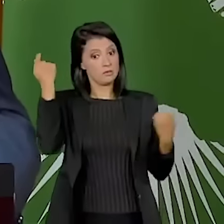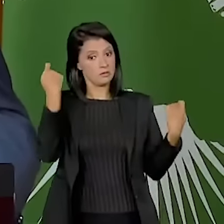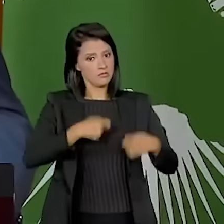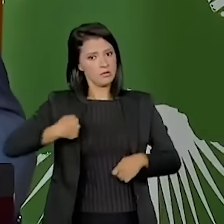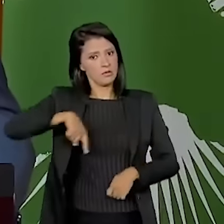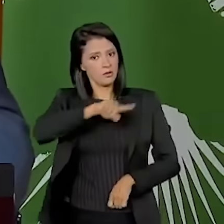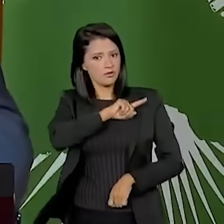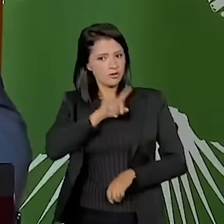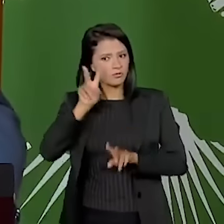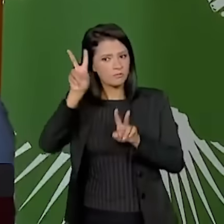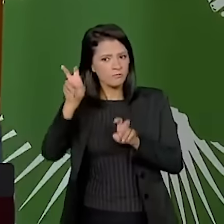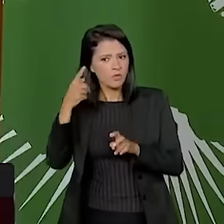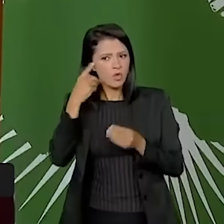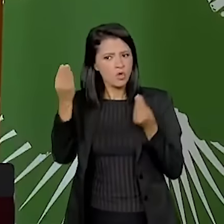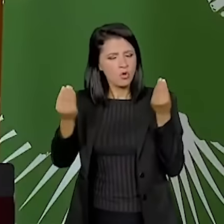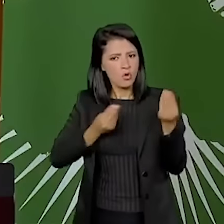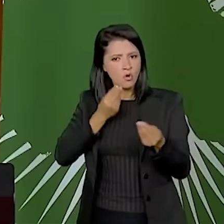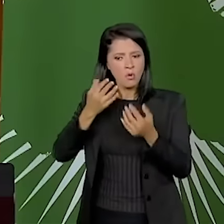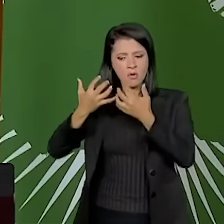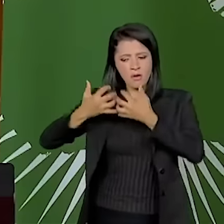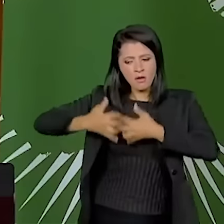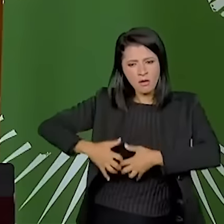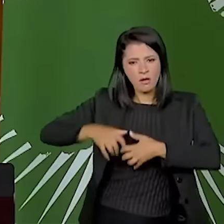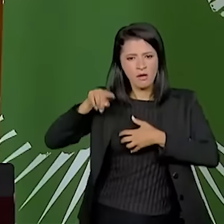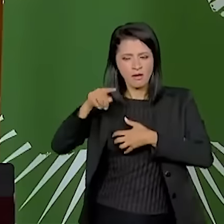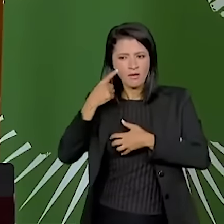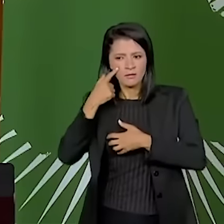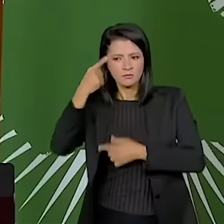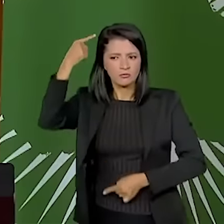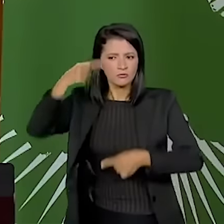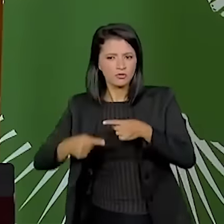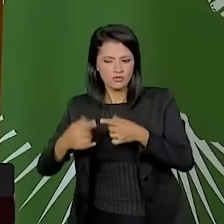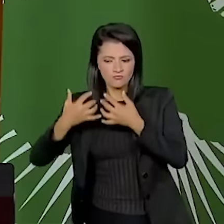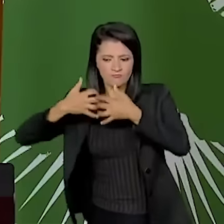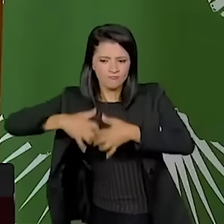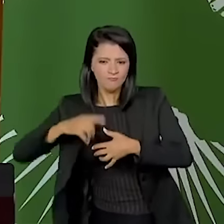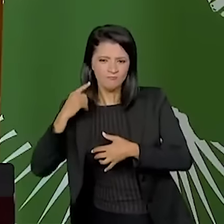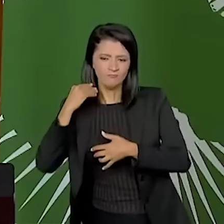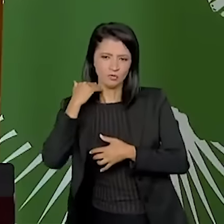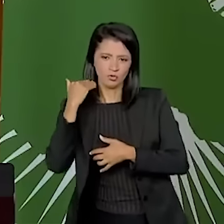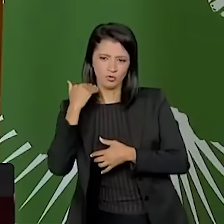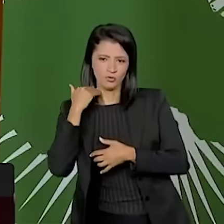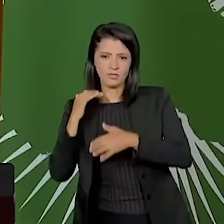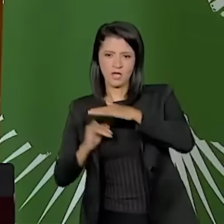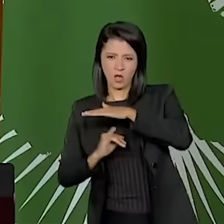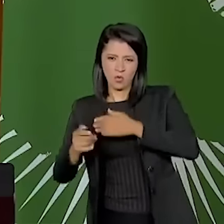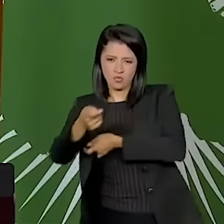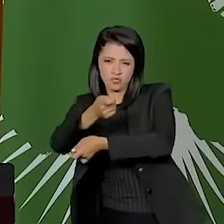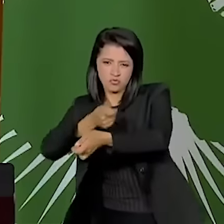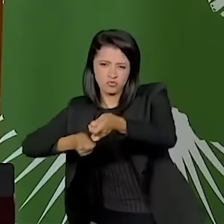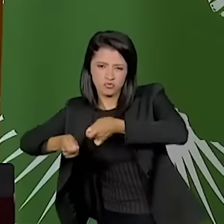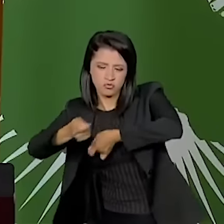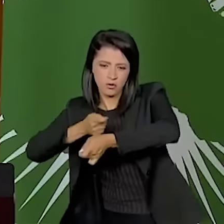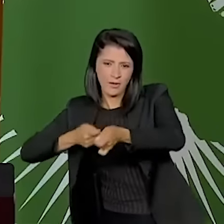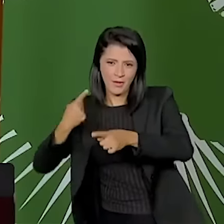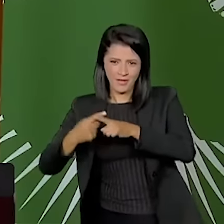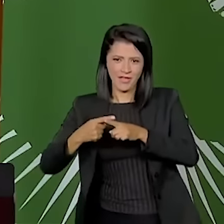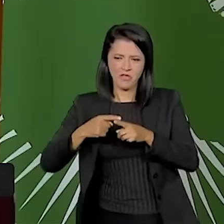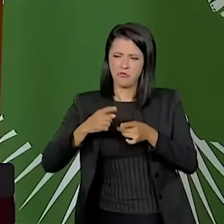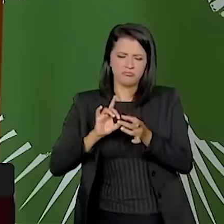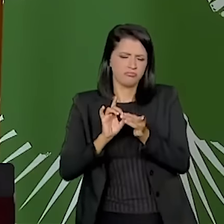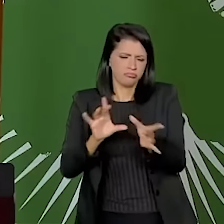muito o funcionamento das instituições financeiras. E eu estou muito à vontade para falar isso, porque quando eu cheguei na presidência do